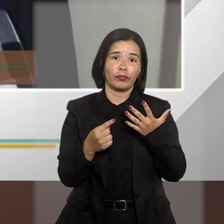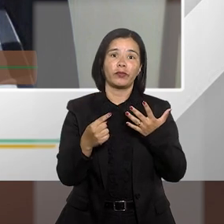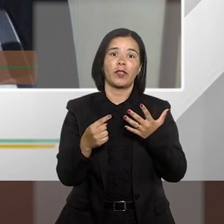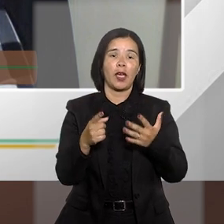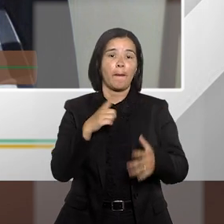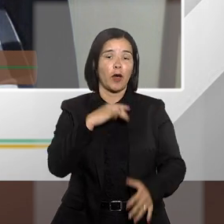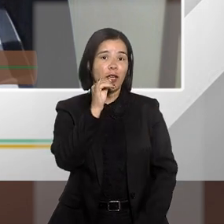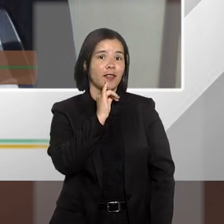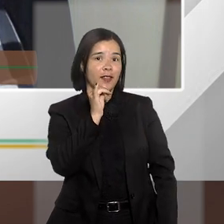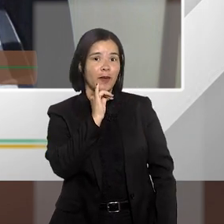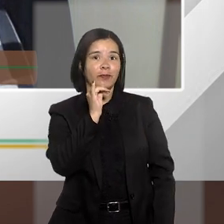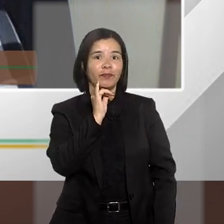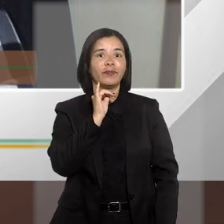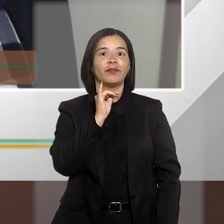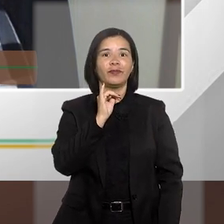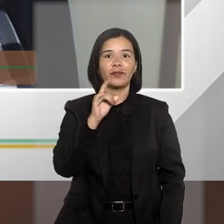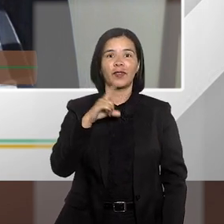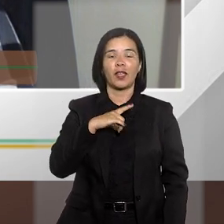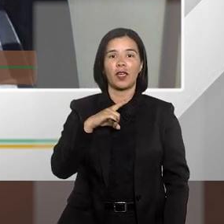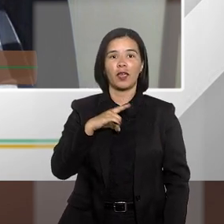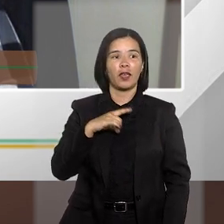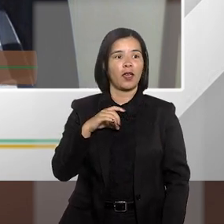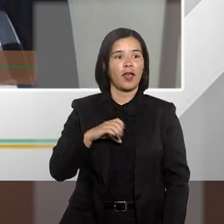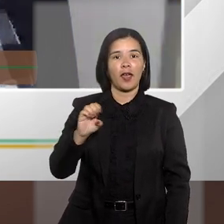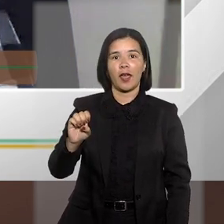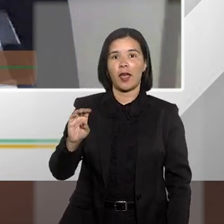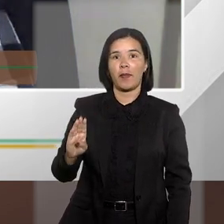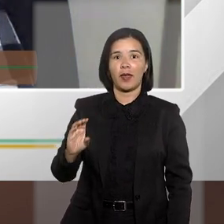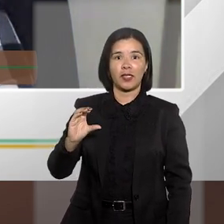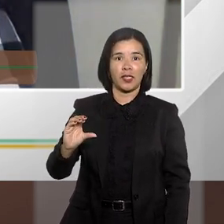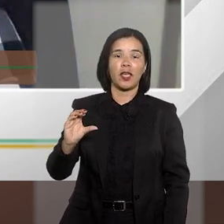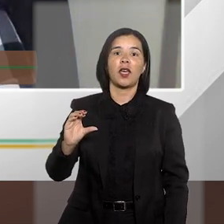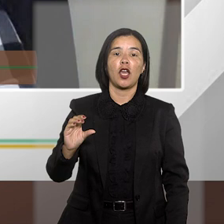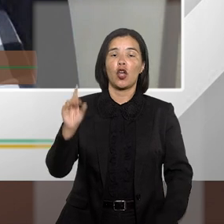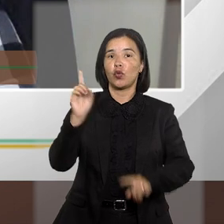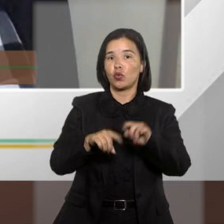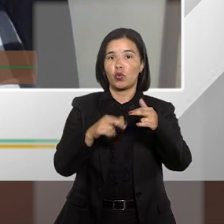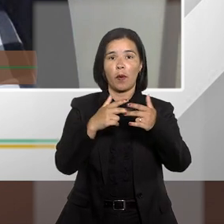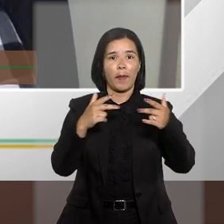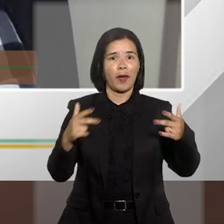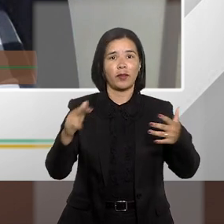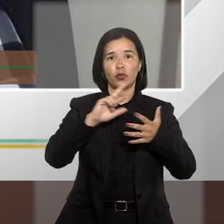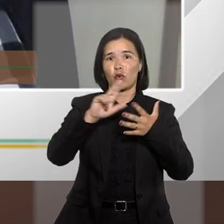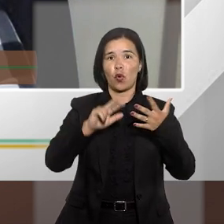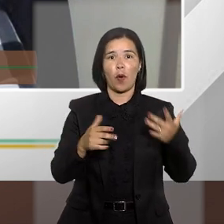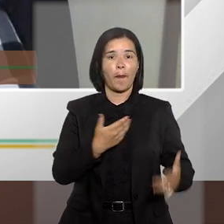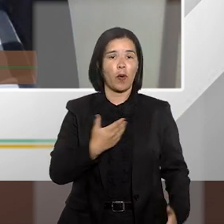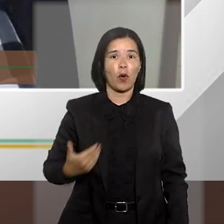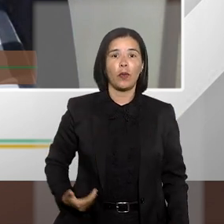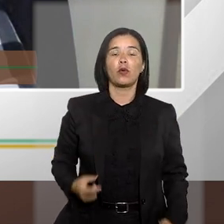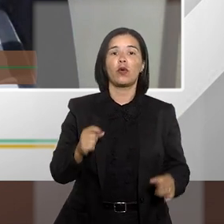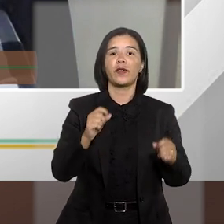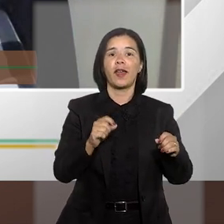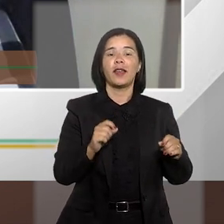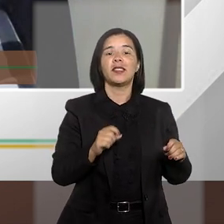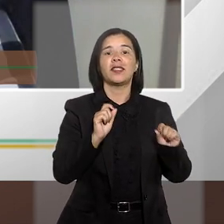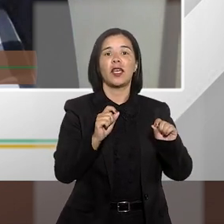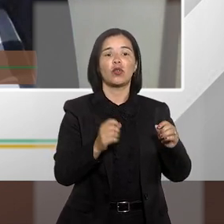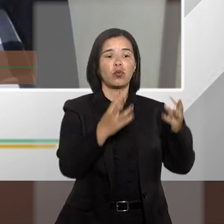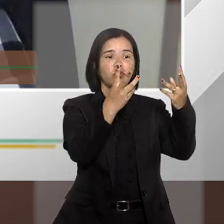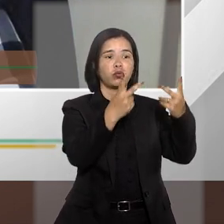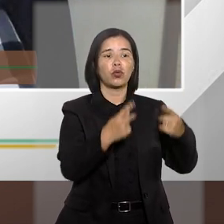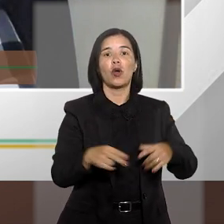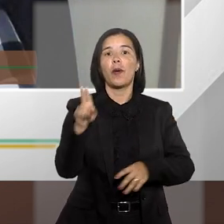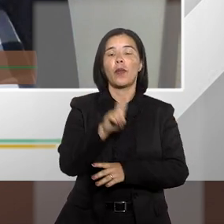por exemplo, a própria SECOM, EBC, outros instrumentos públicos sendo atacados por